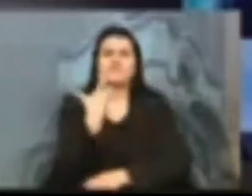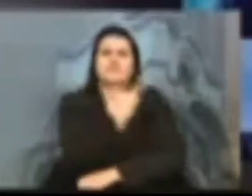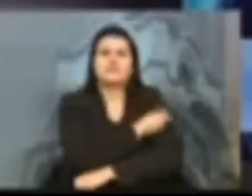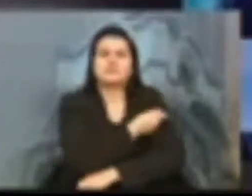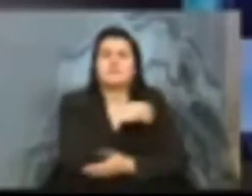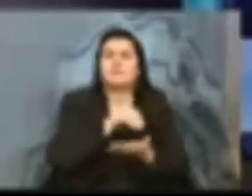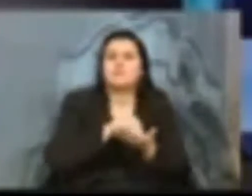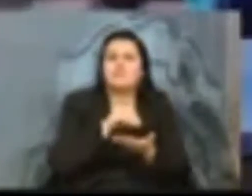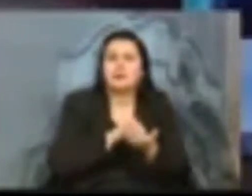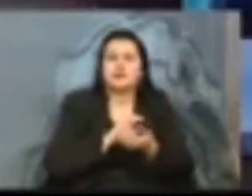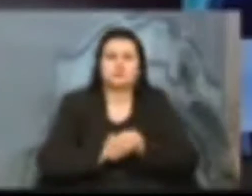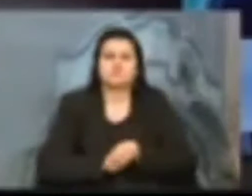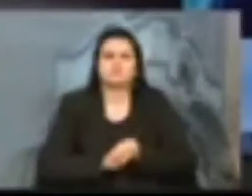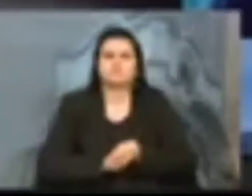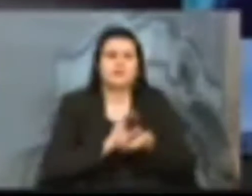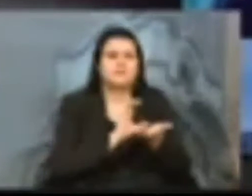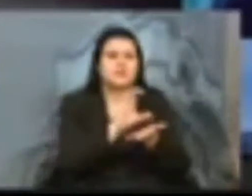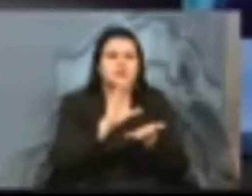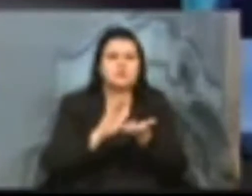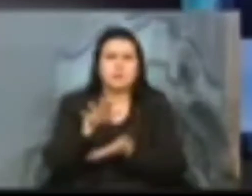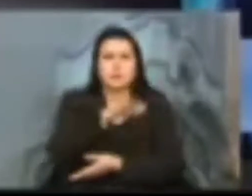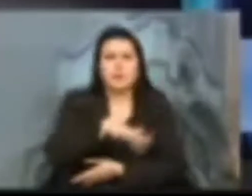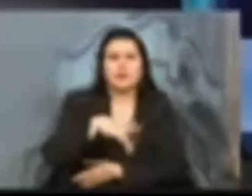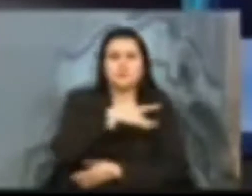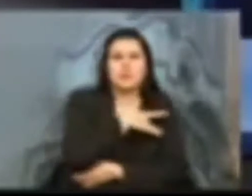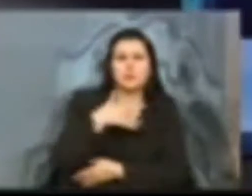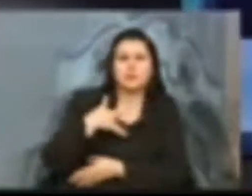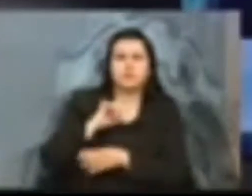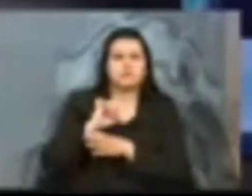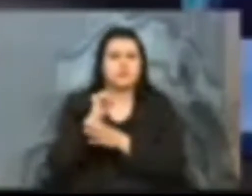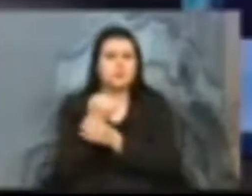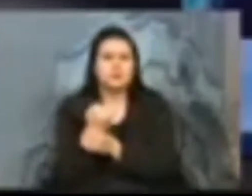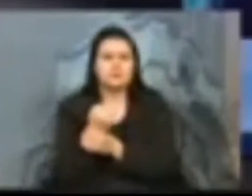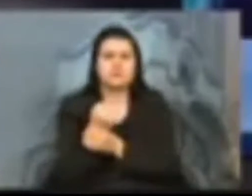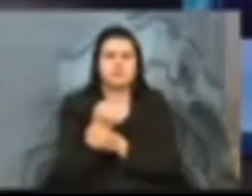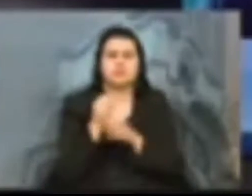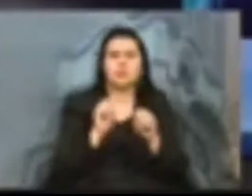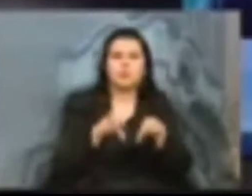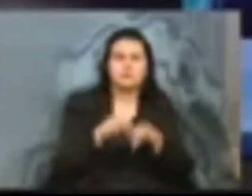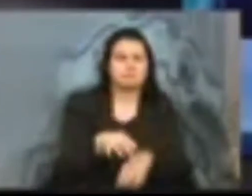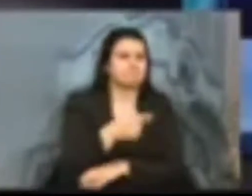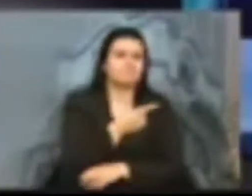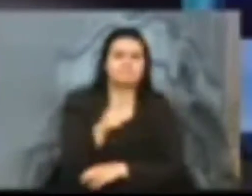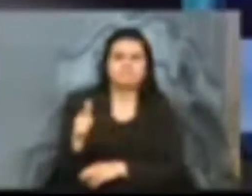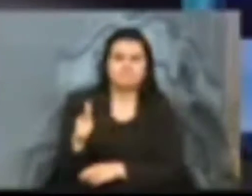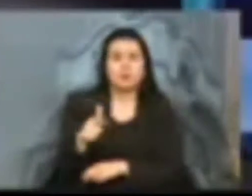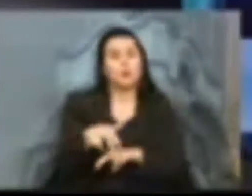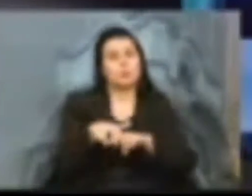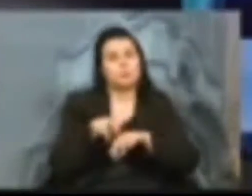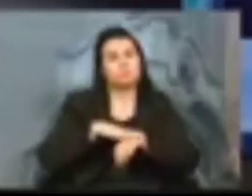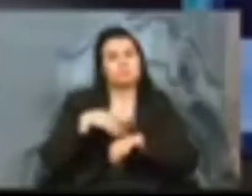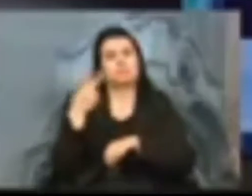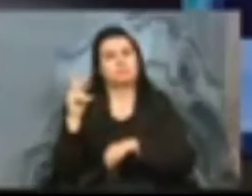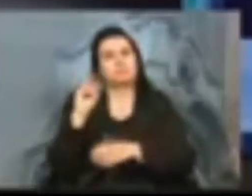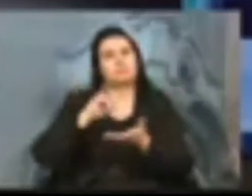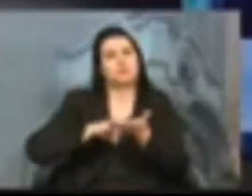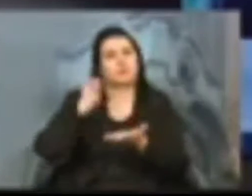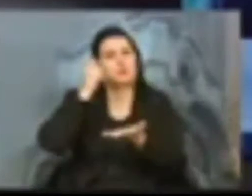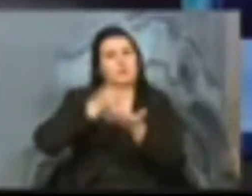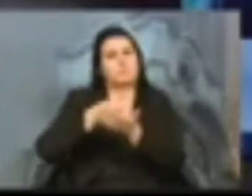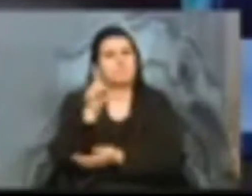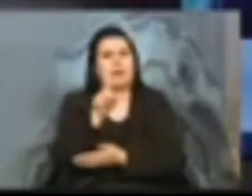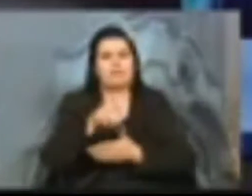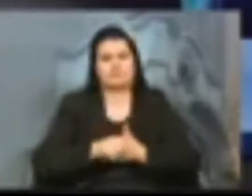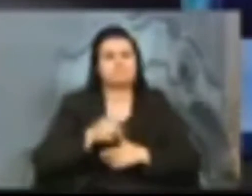de investimento em segurança, em saúde, educação. É através da sonegação de impostos, do crime de